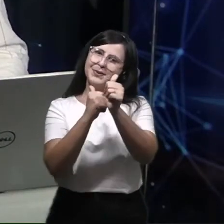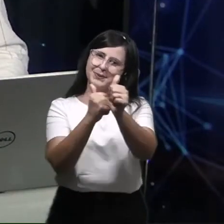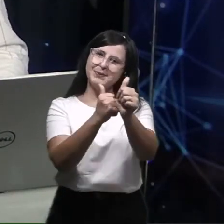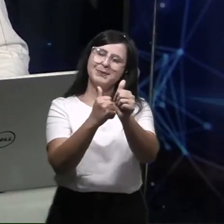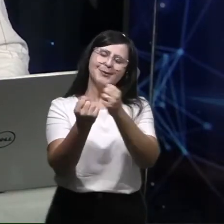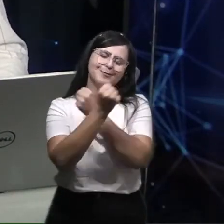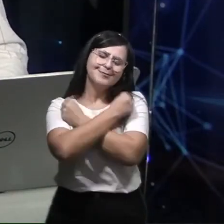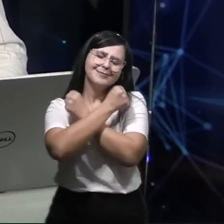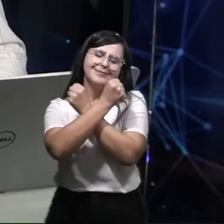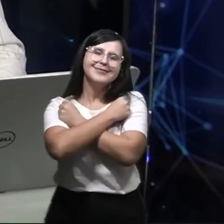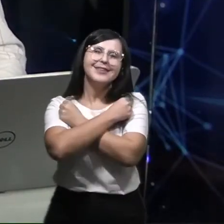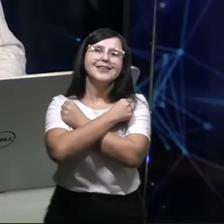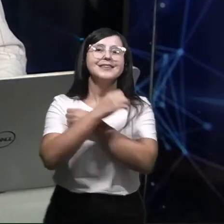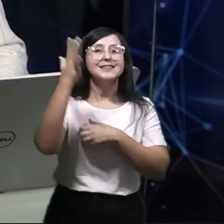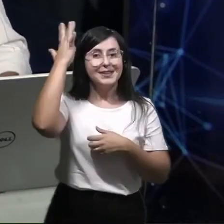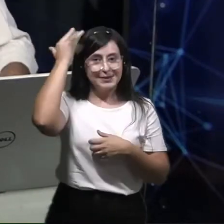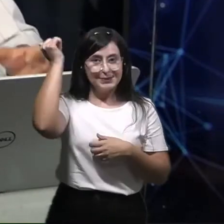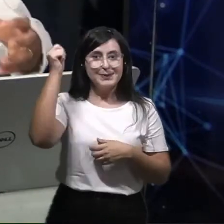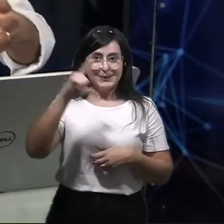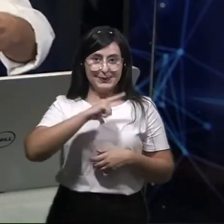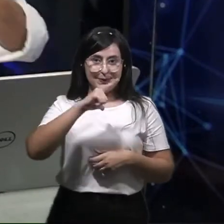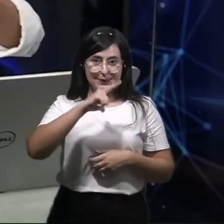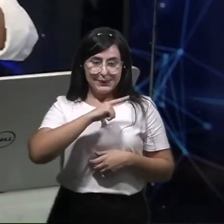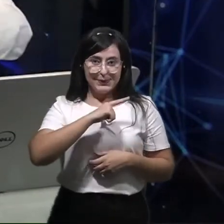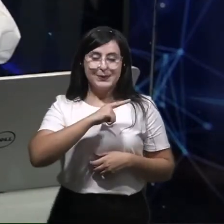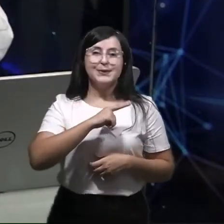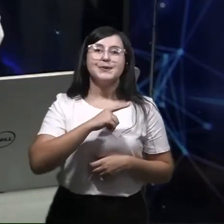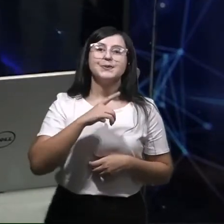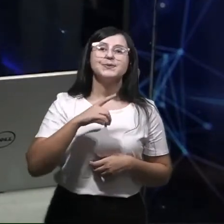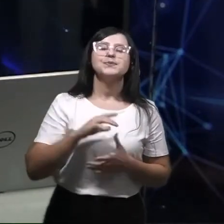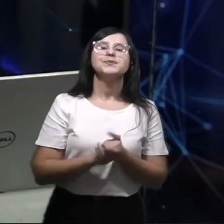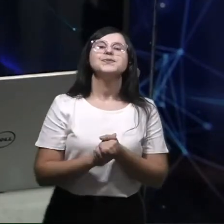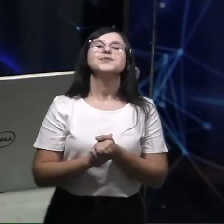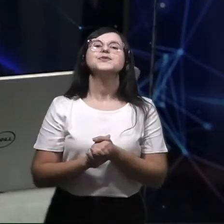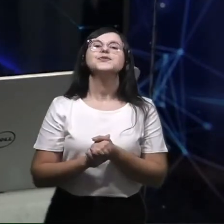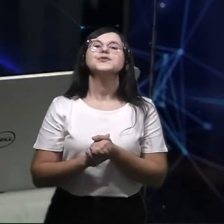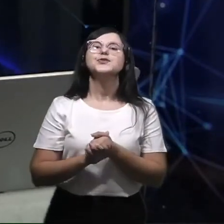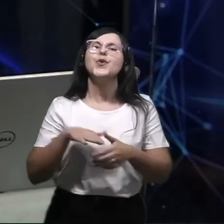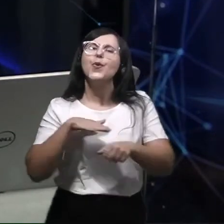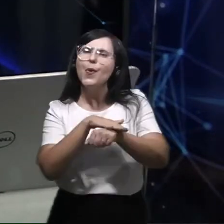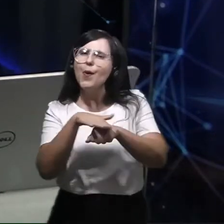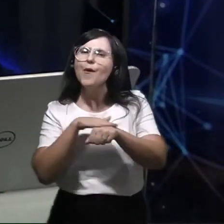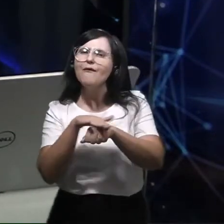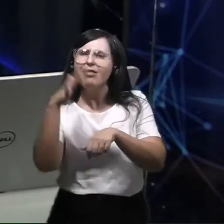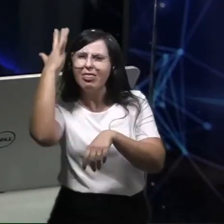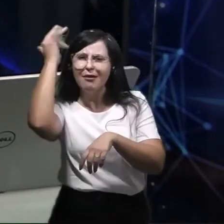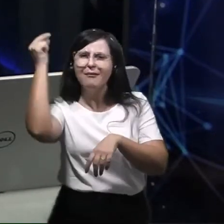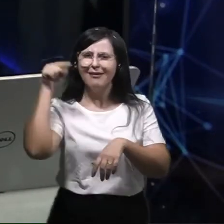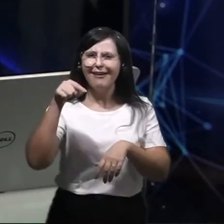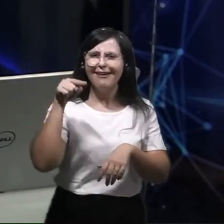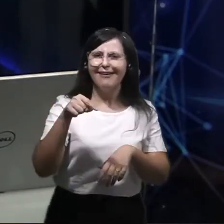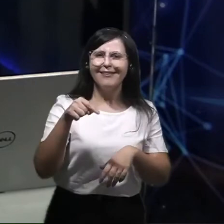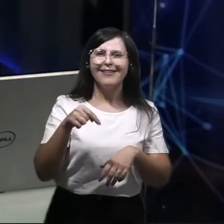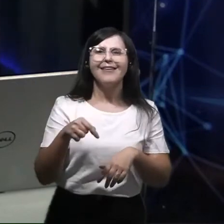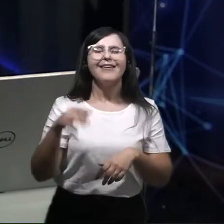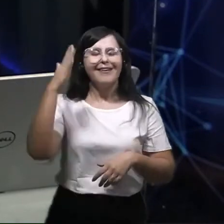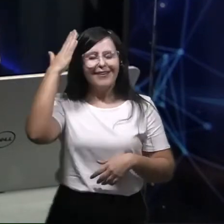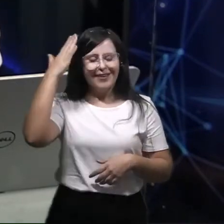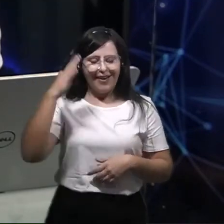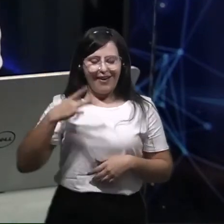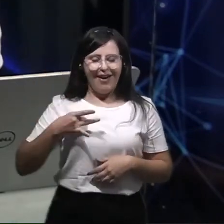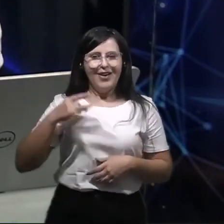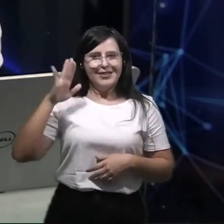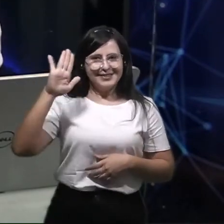certo? Um abraço a todos. Teremos amanhã no programa Independente um programa especial com a repercussão desse debate. Aos candidatos, mais uma vez, o nosso abraço também, o nosso muito